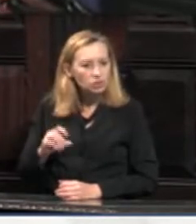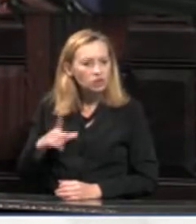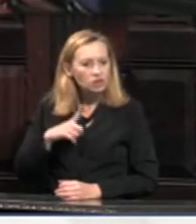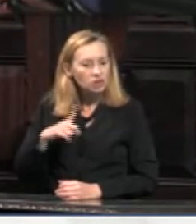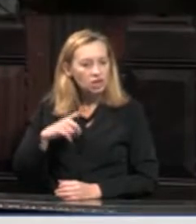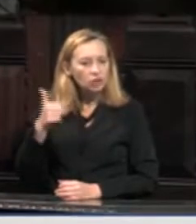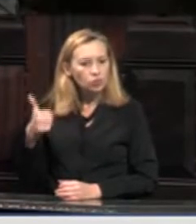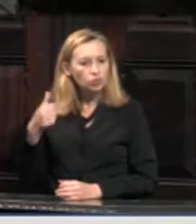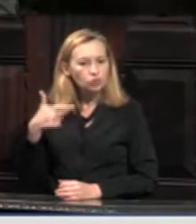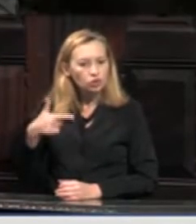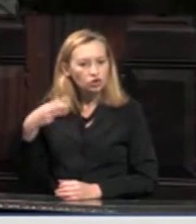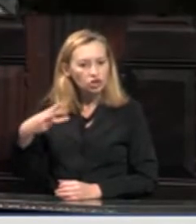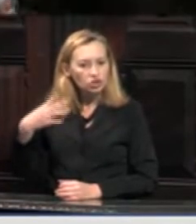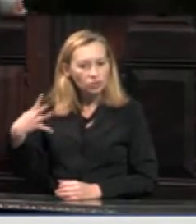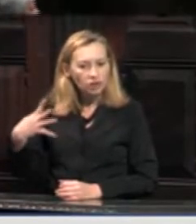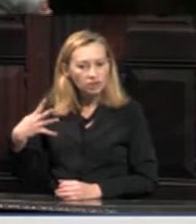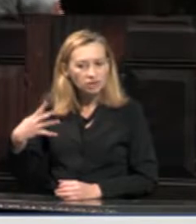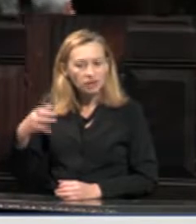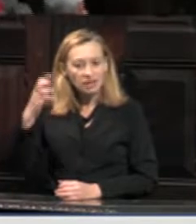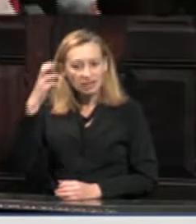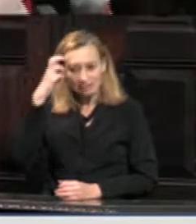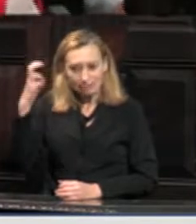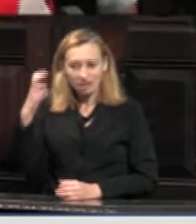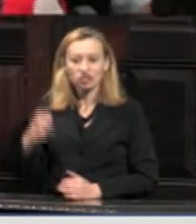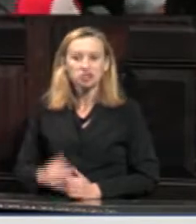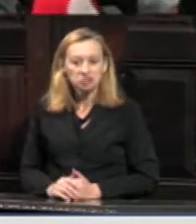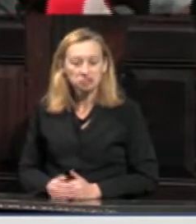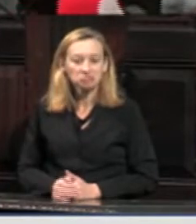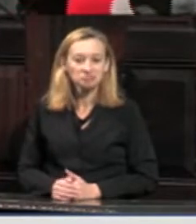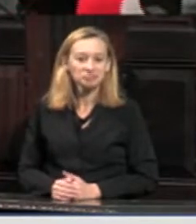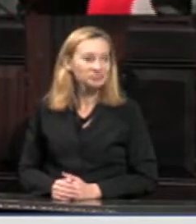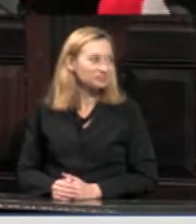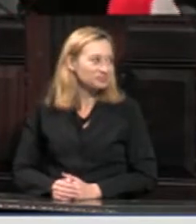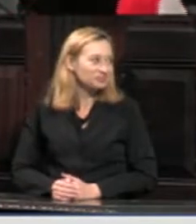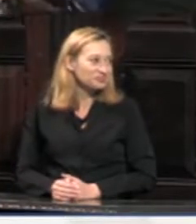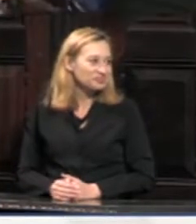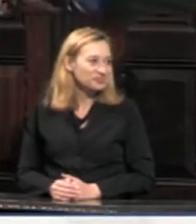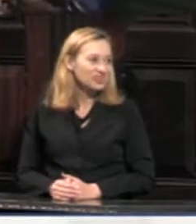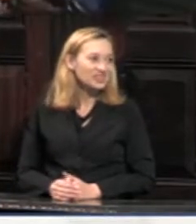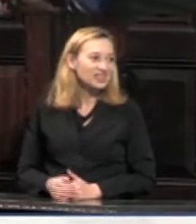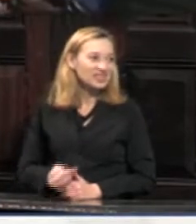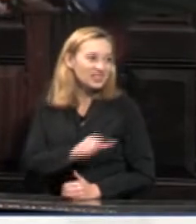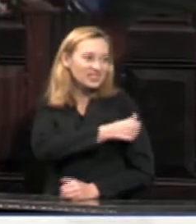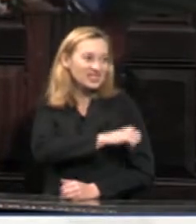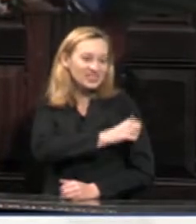1234. Sábio, hein? Sábio PL, deputada enfermeira Rejane.